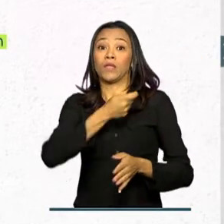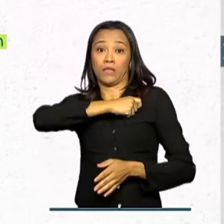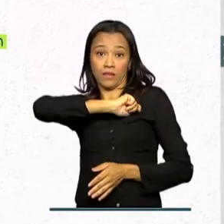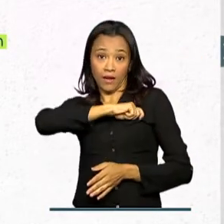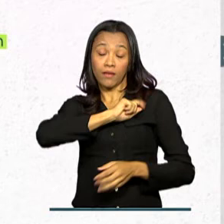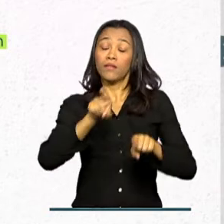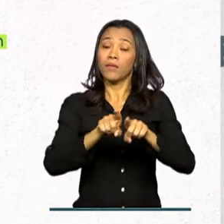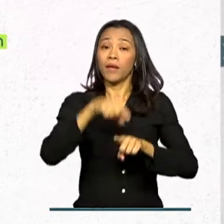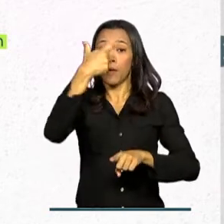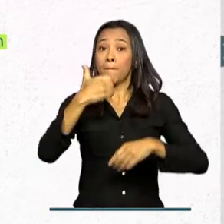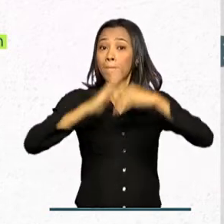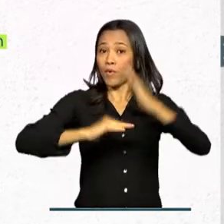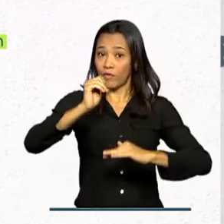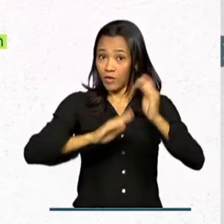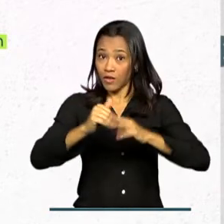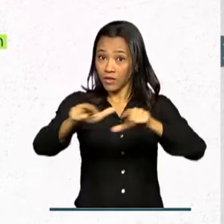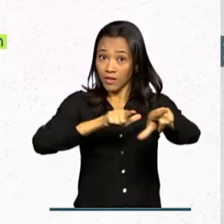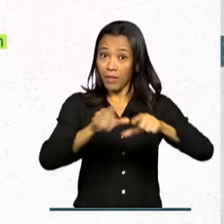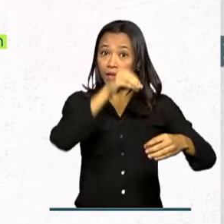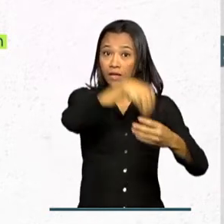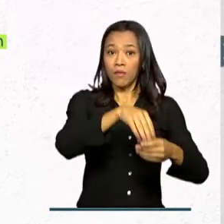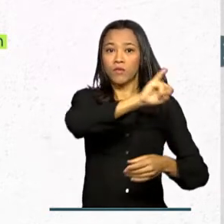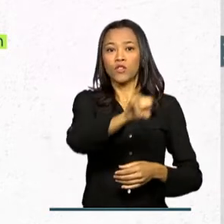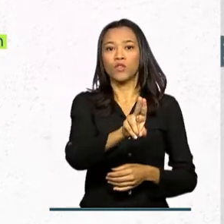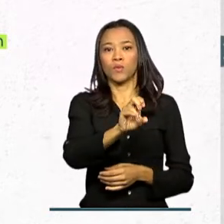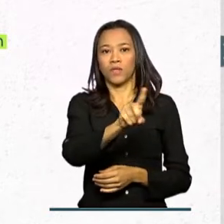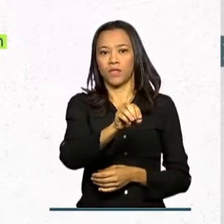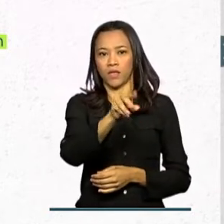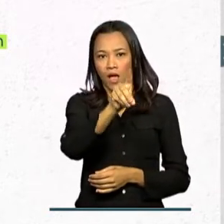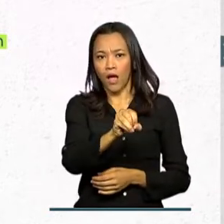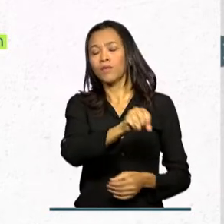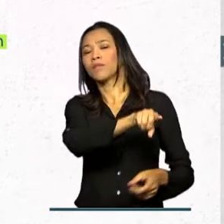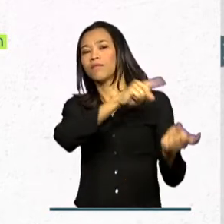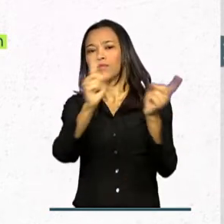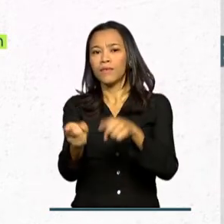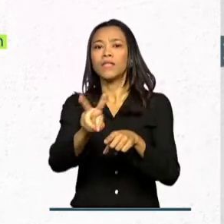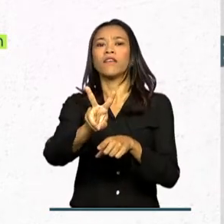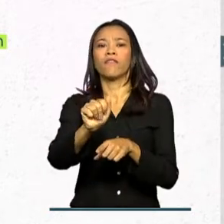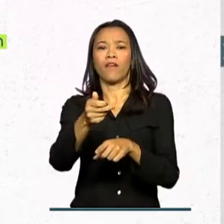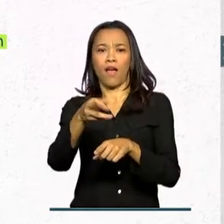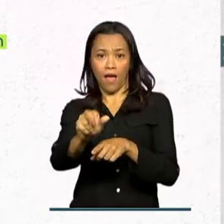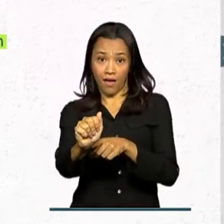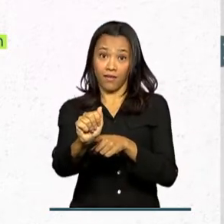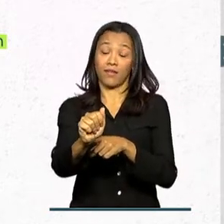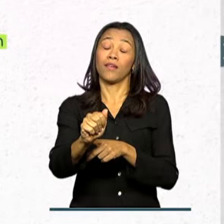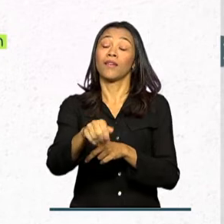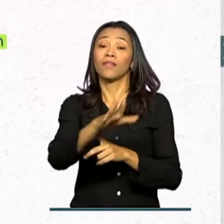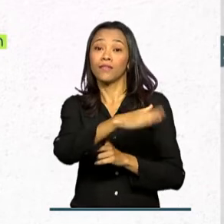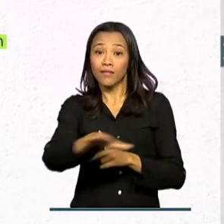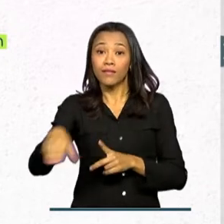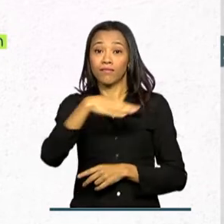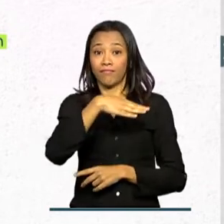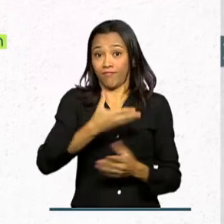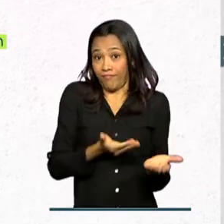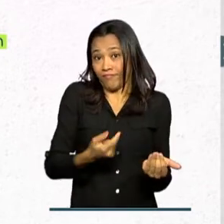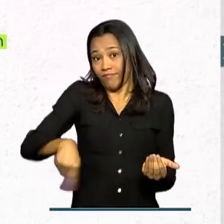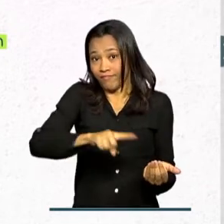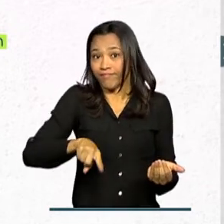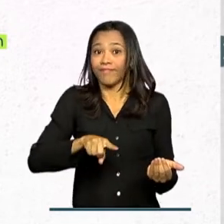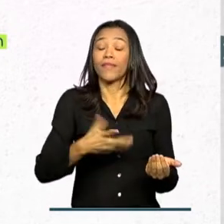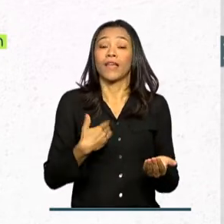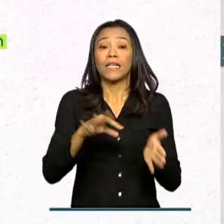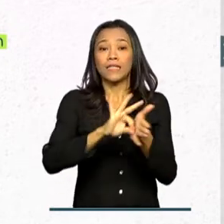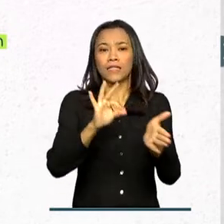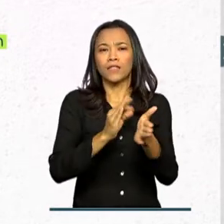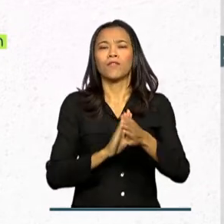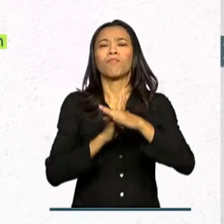e profissionais que atuam nos juizados especiais criminais e nas varas criminais e da infância e da juventude. Inscrições